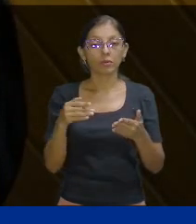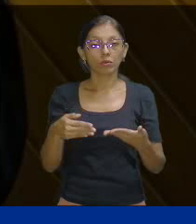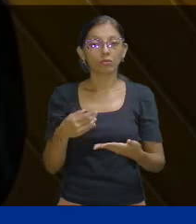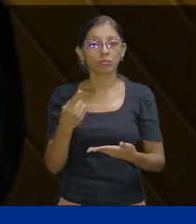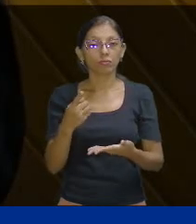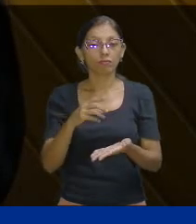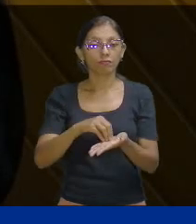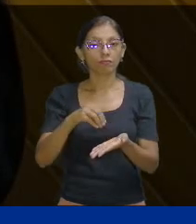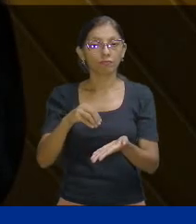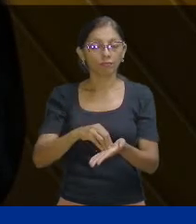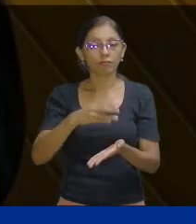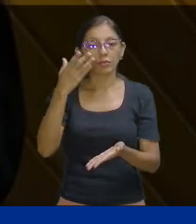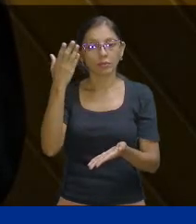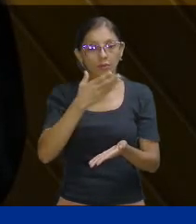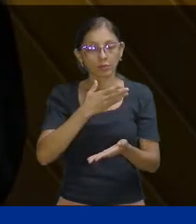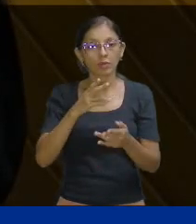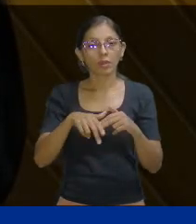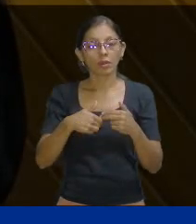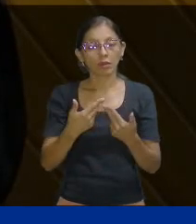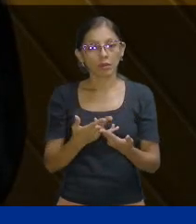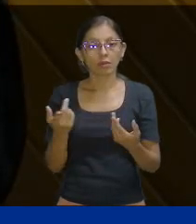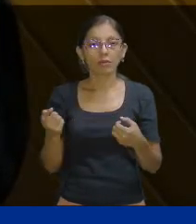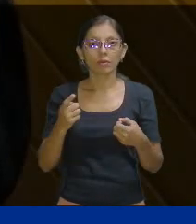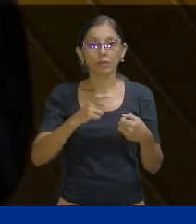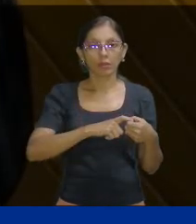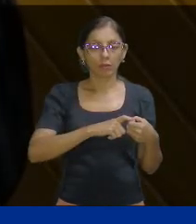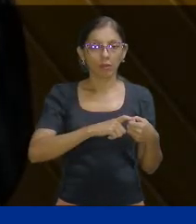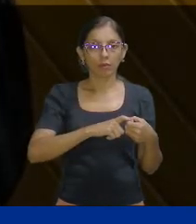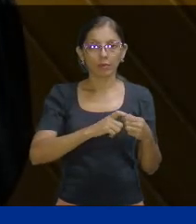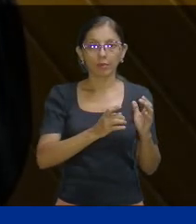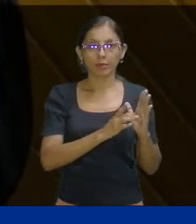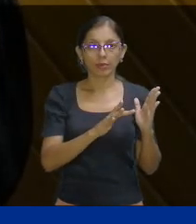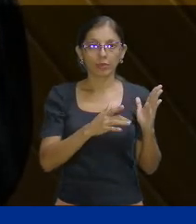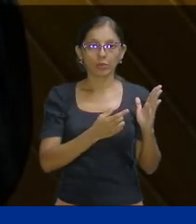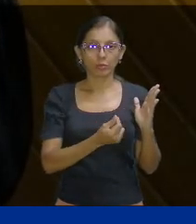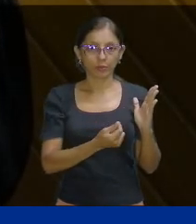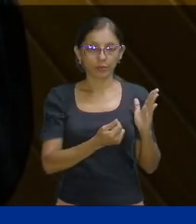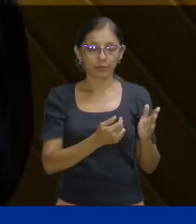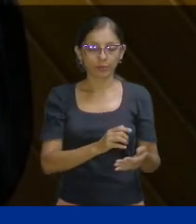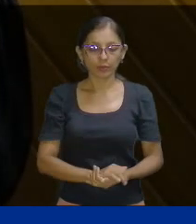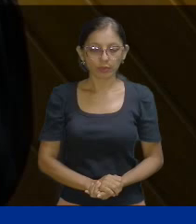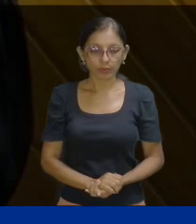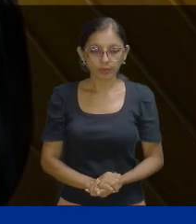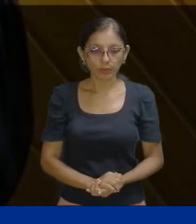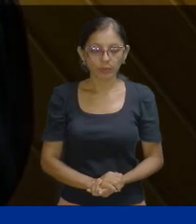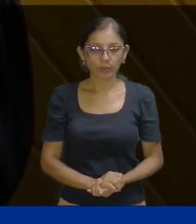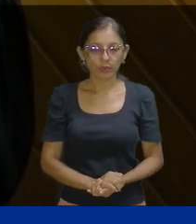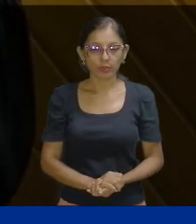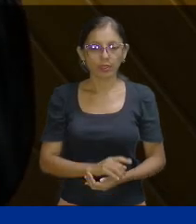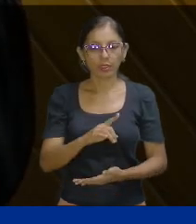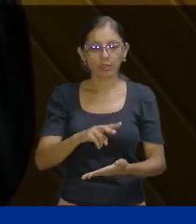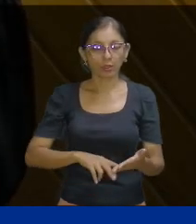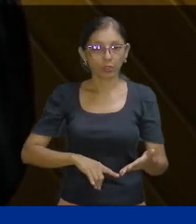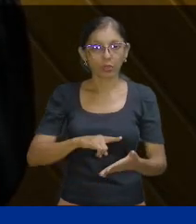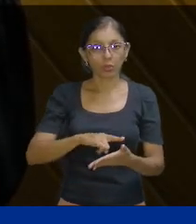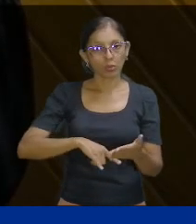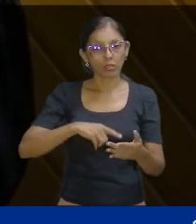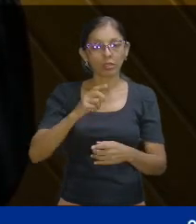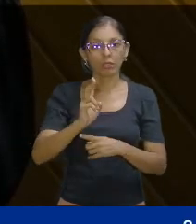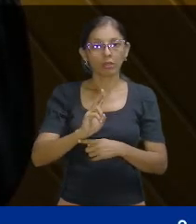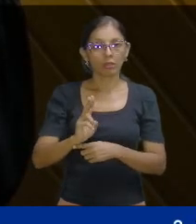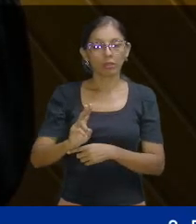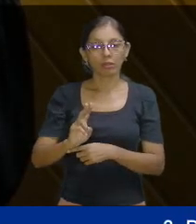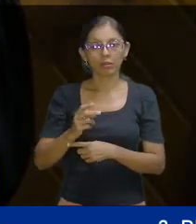Logo, impõe-se a devolução da quantia ao Tesouro Nacional. Por fim, quanto às notas fiscais de